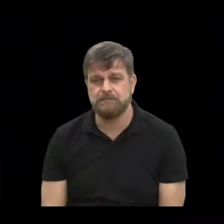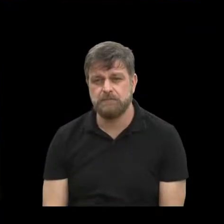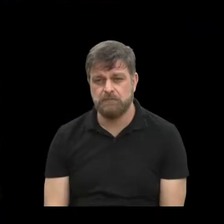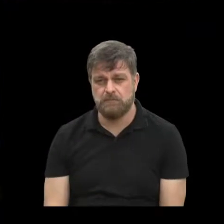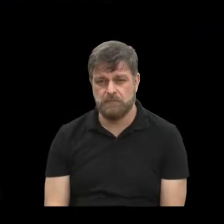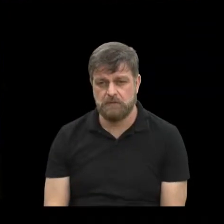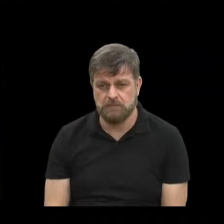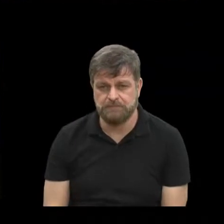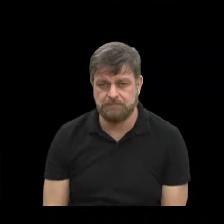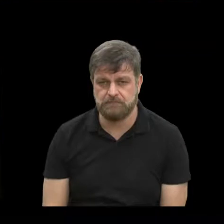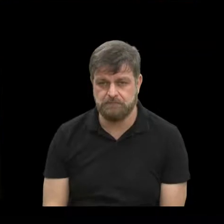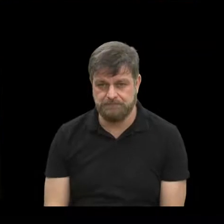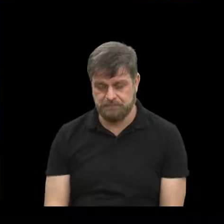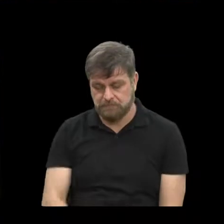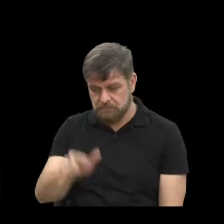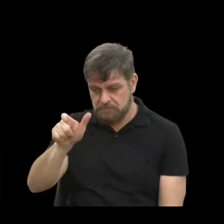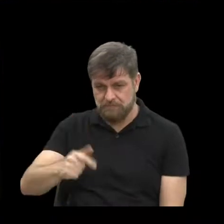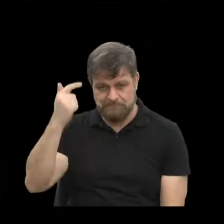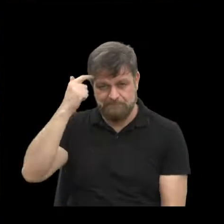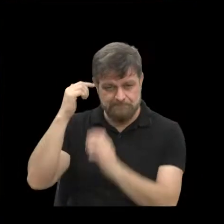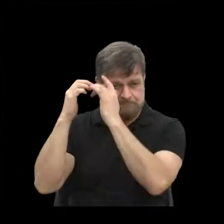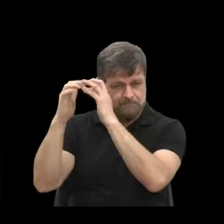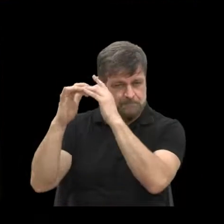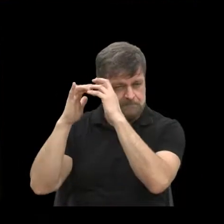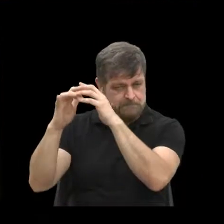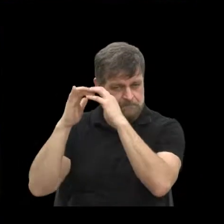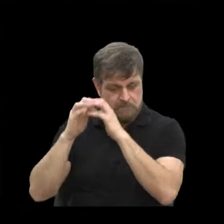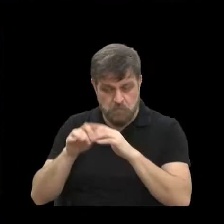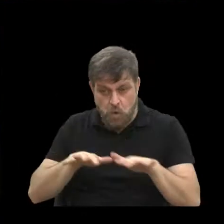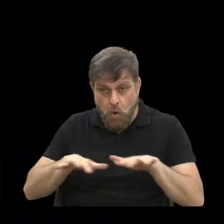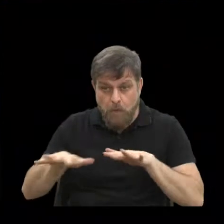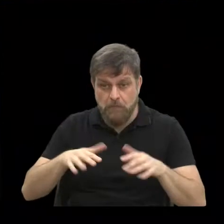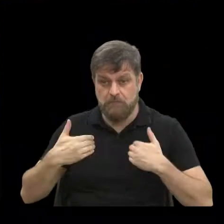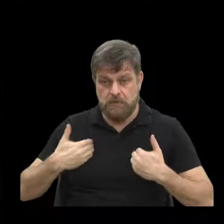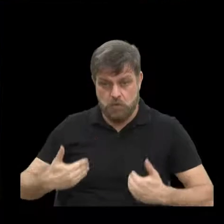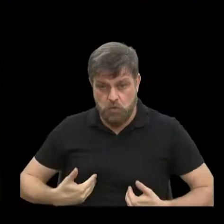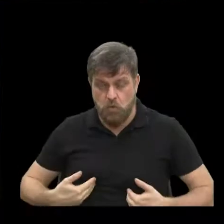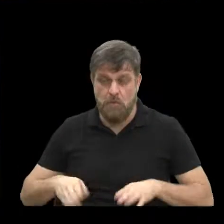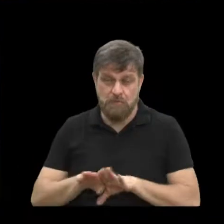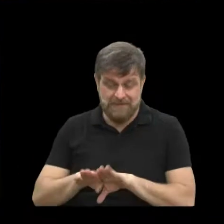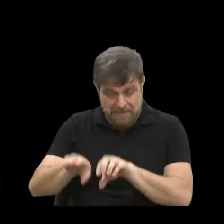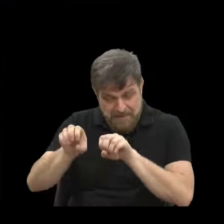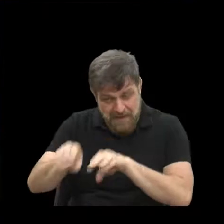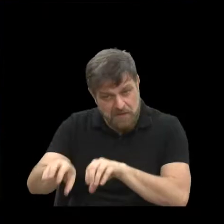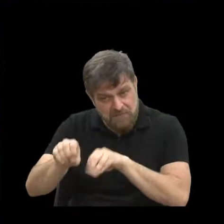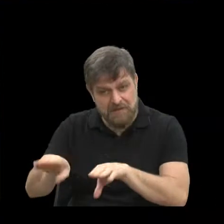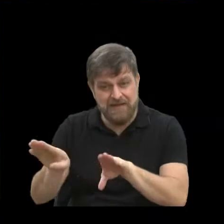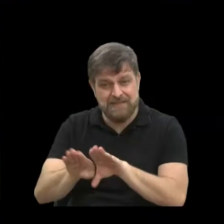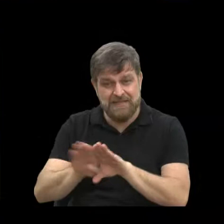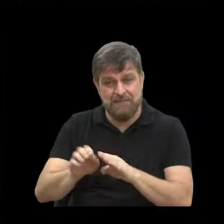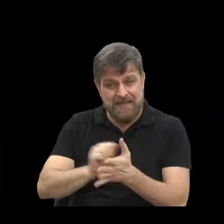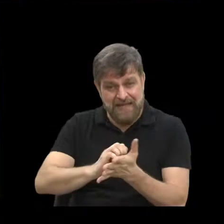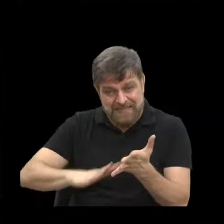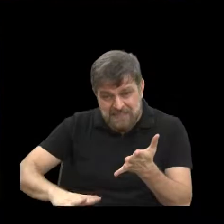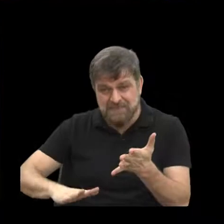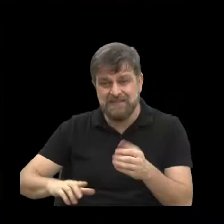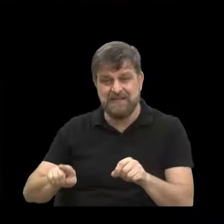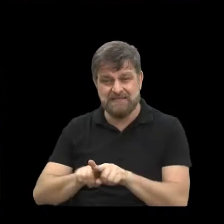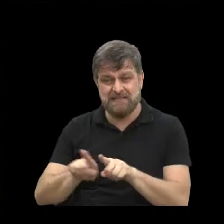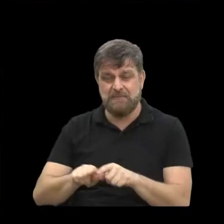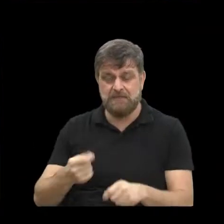O desenvolvimento das capacidades cognitivas, motoras ou educacionais e a realização de atividades